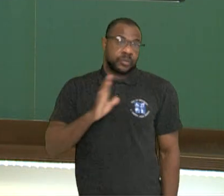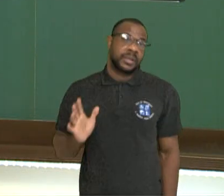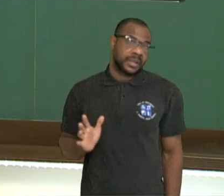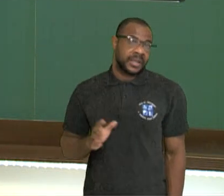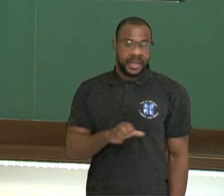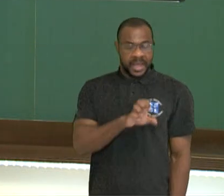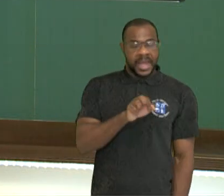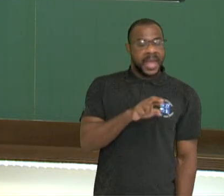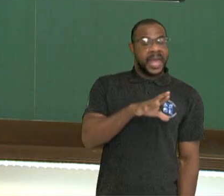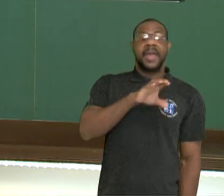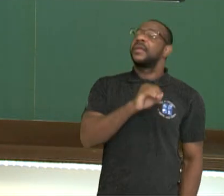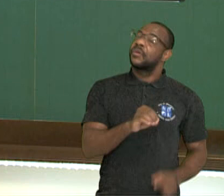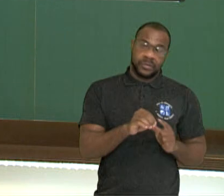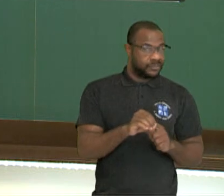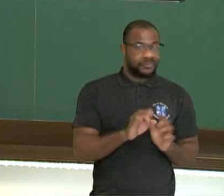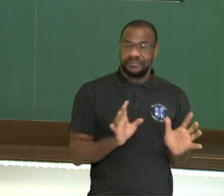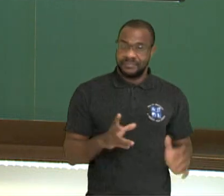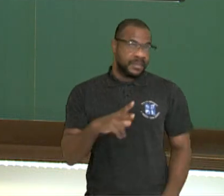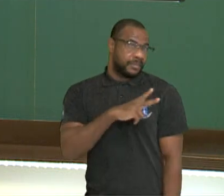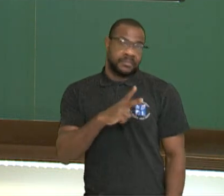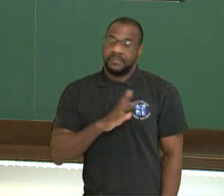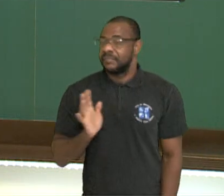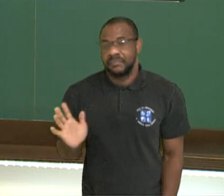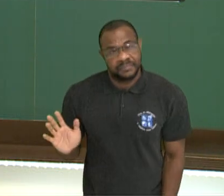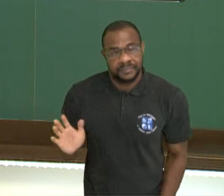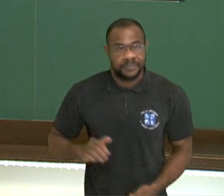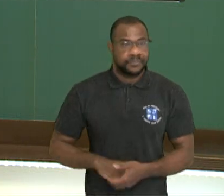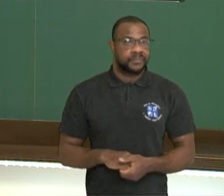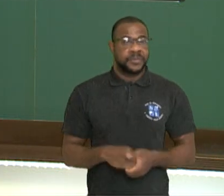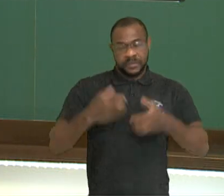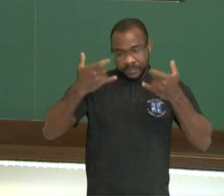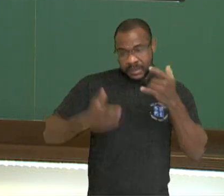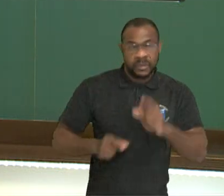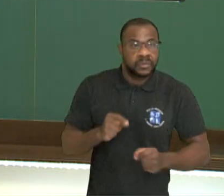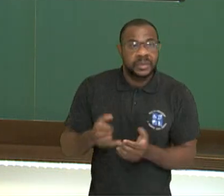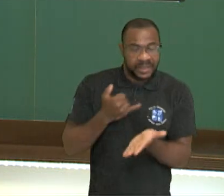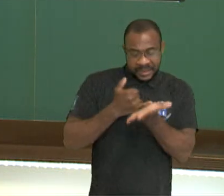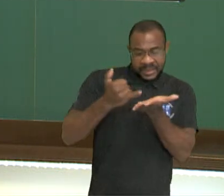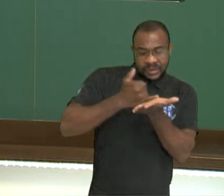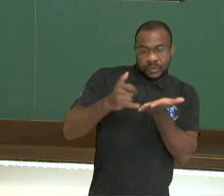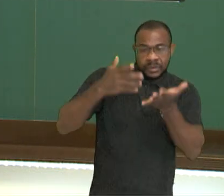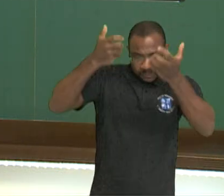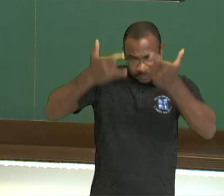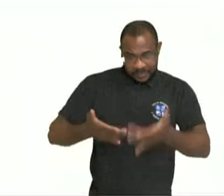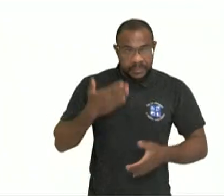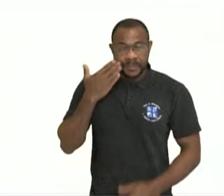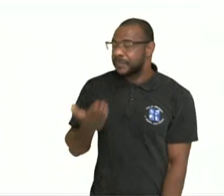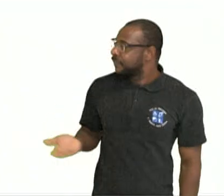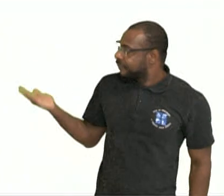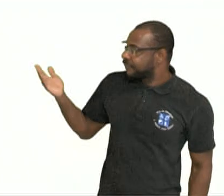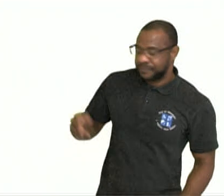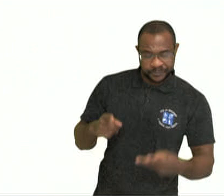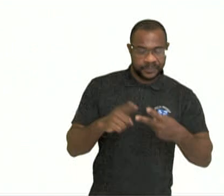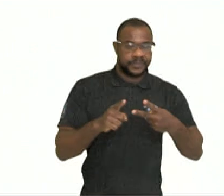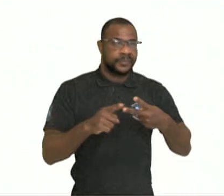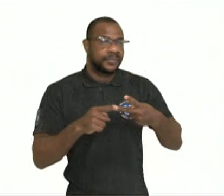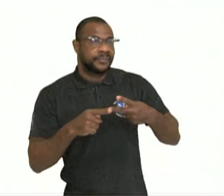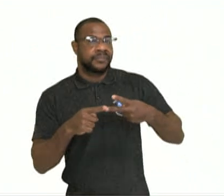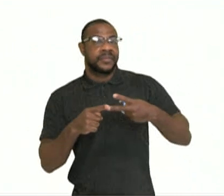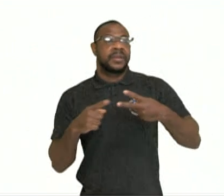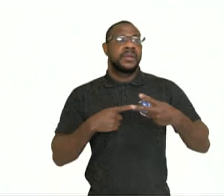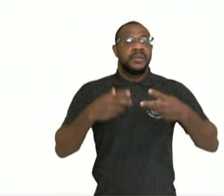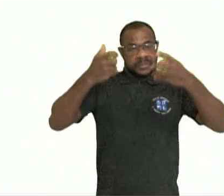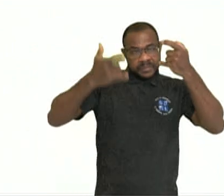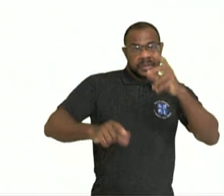tanto que é uma carta pessoal. Falando sobre a introdução da carta aberta. É nessa parte da carta que o emissor